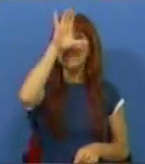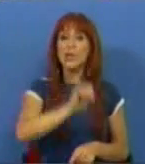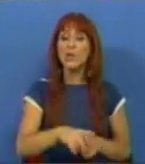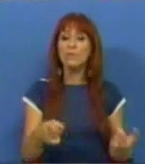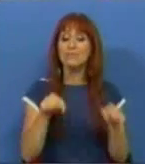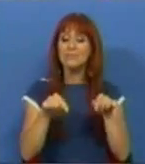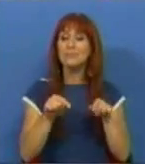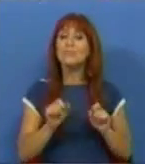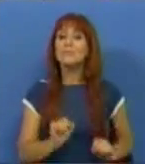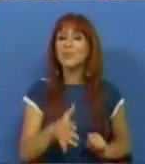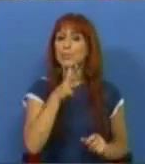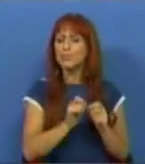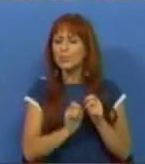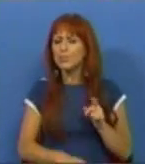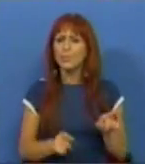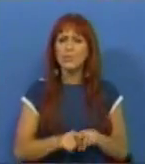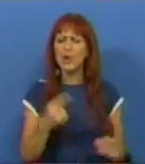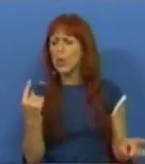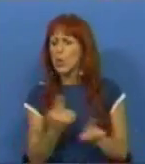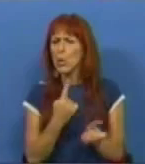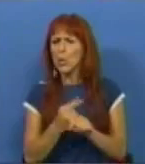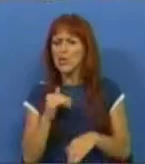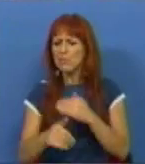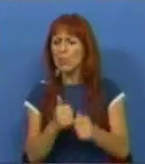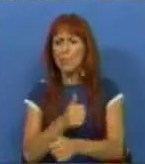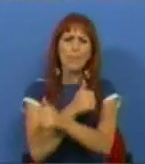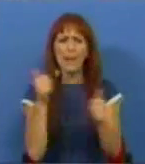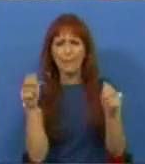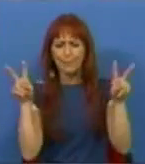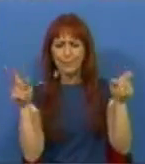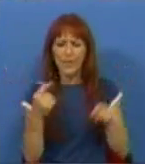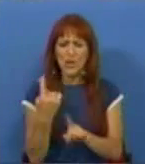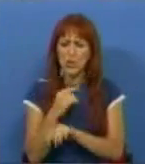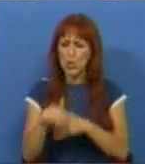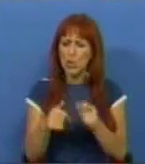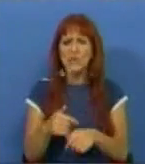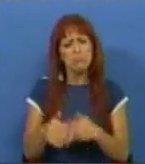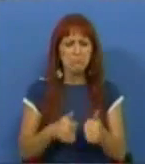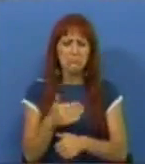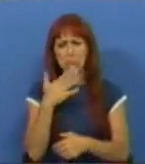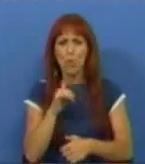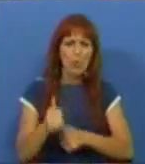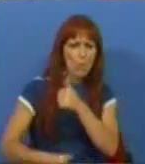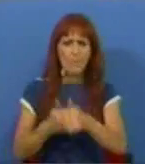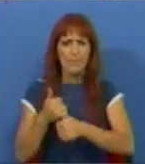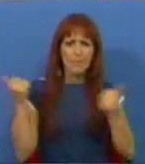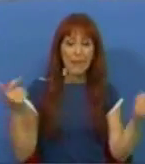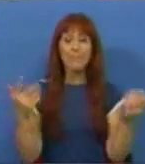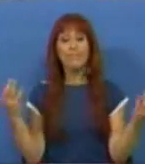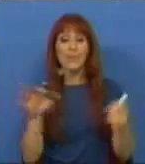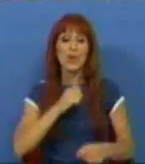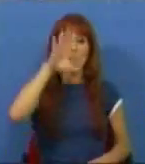Primeiro-Ministro, esta sua intervenção. As coisas correram bem. As coisas estão a correr bem. É claro